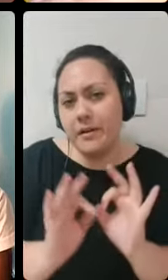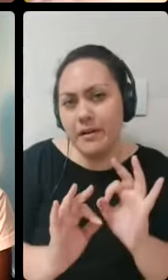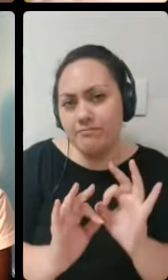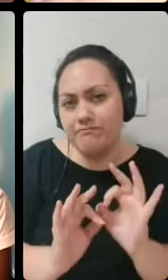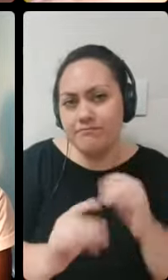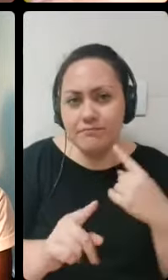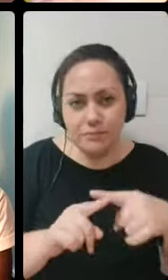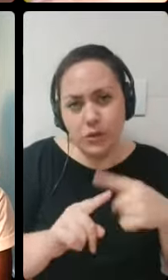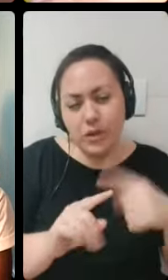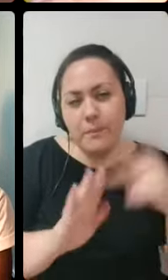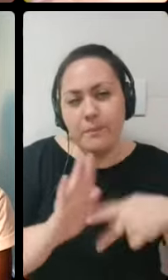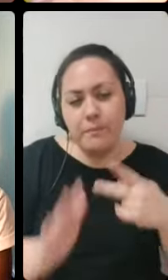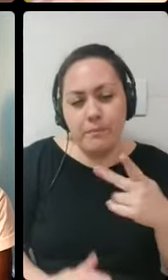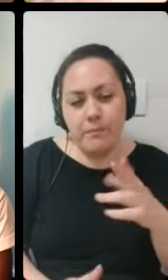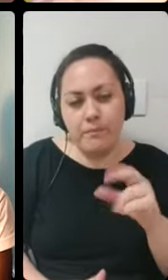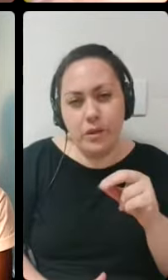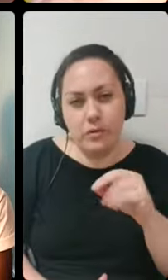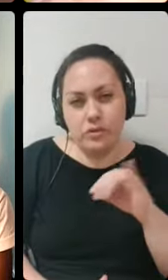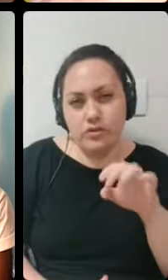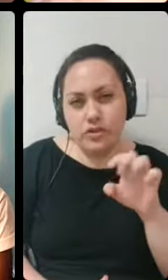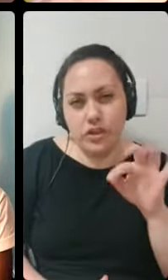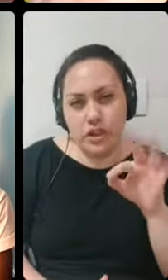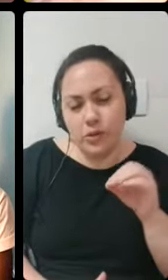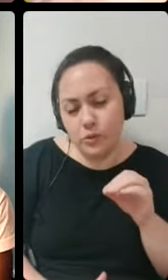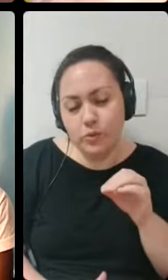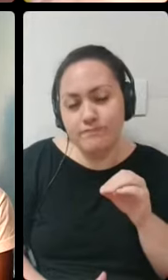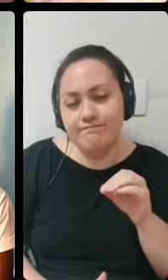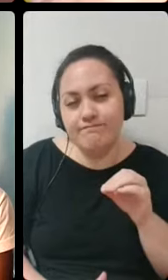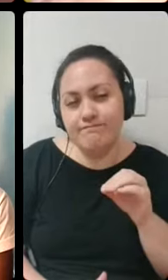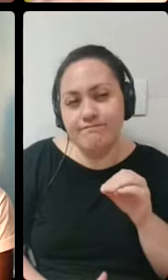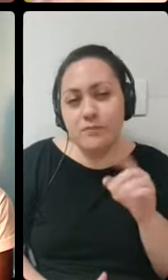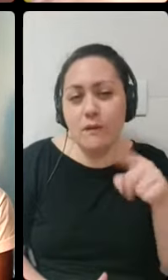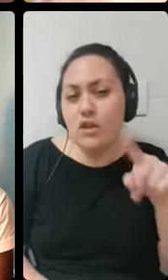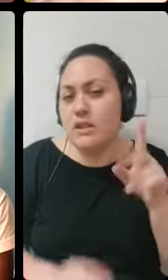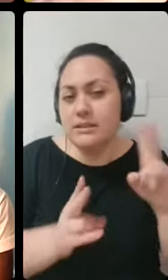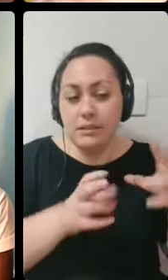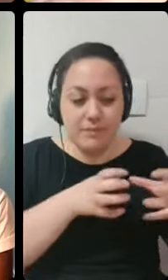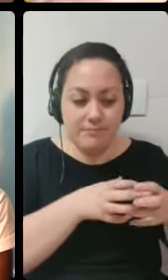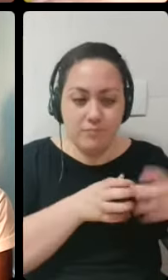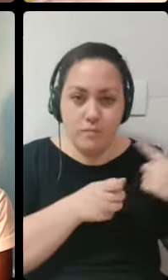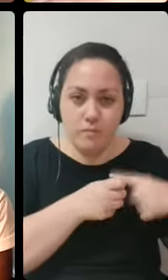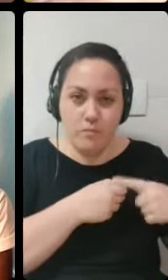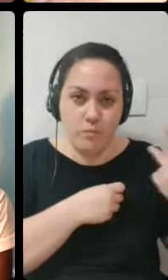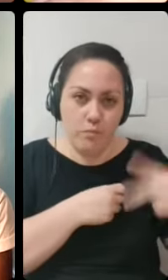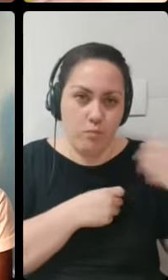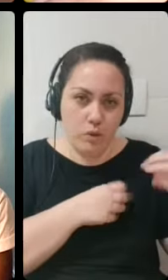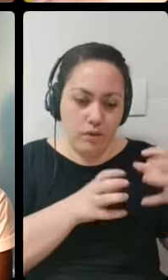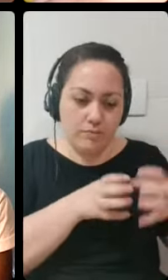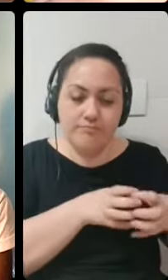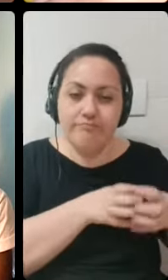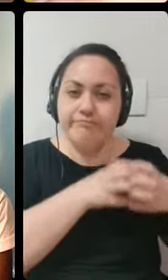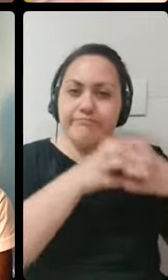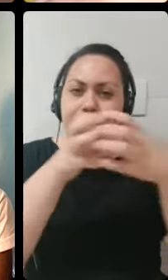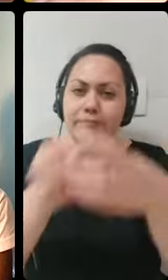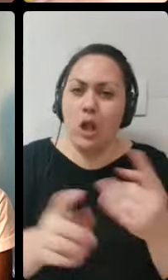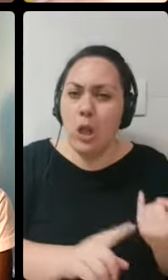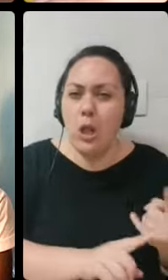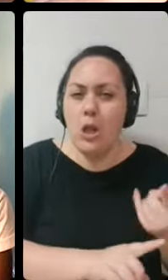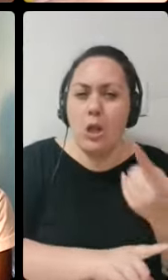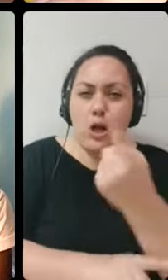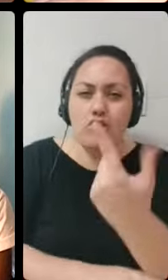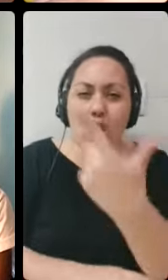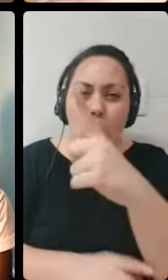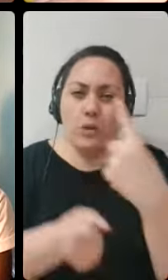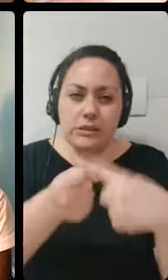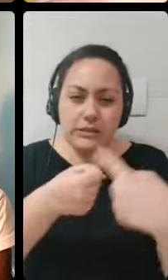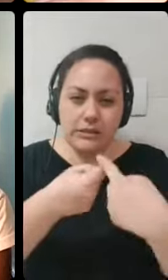aplicar a operação numa cidade bem longe de Porto Alegre, ele começa a fazer, já